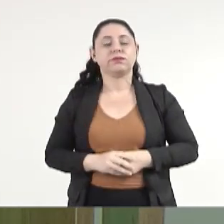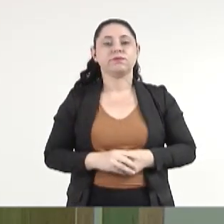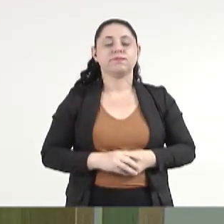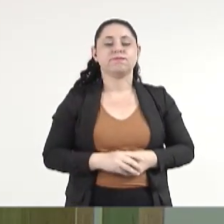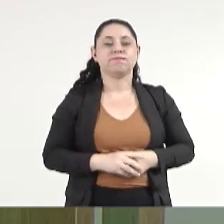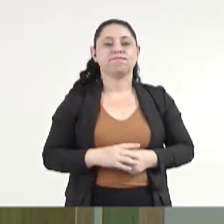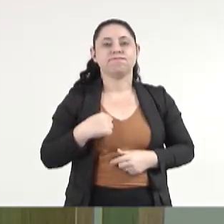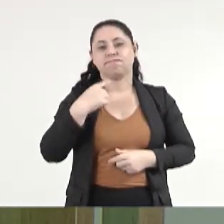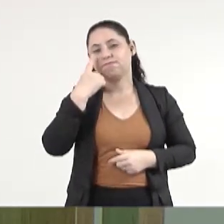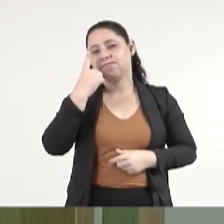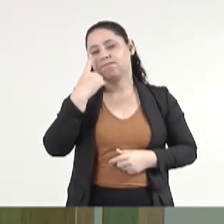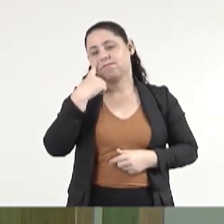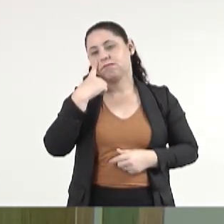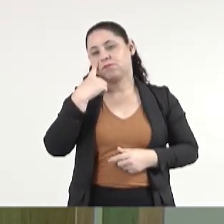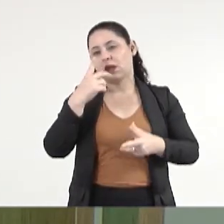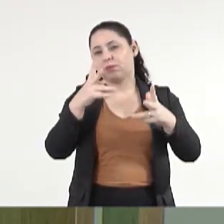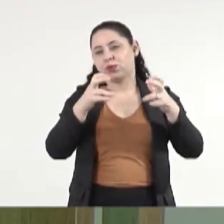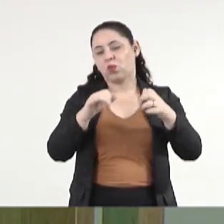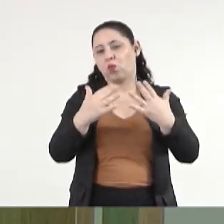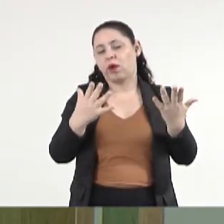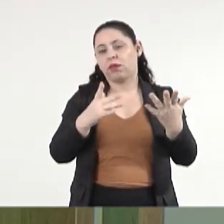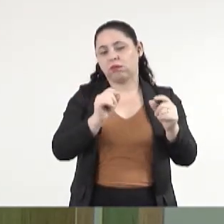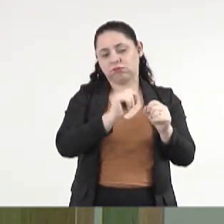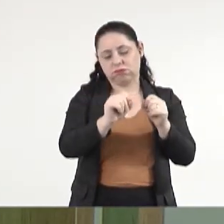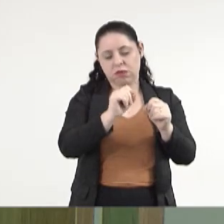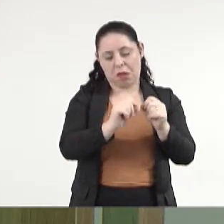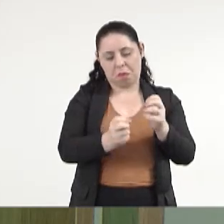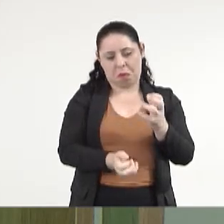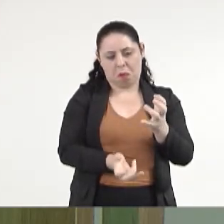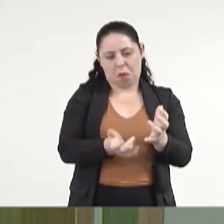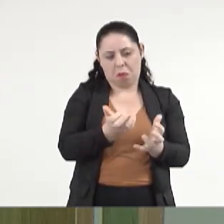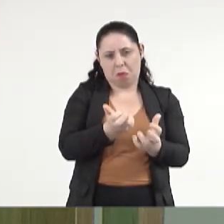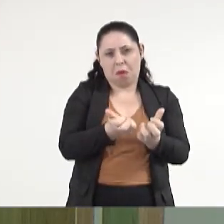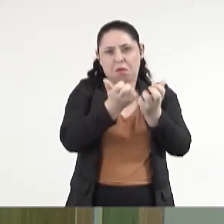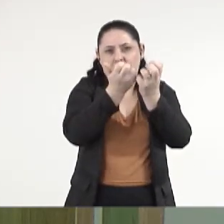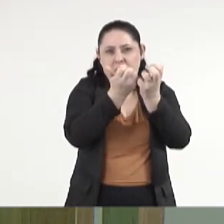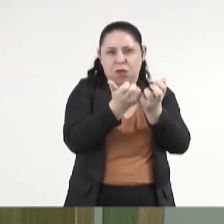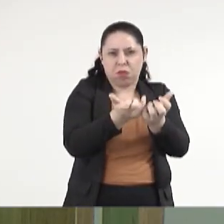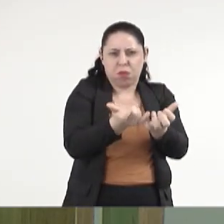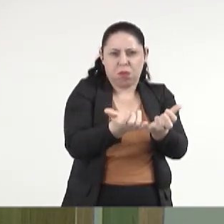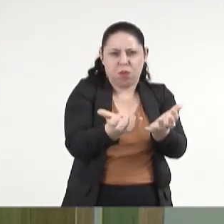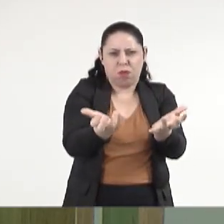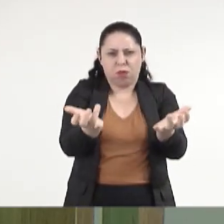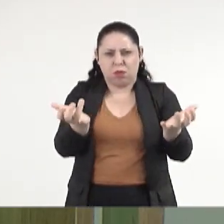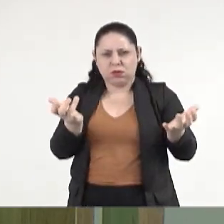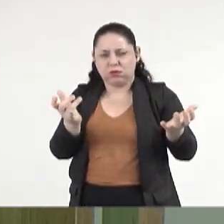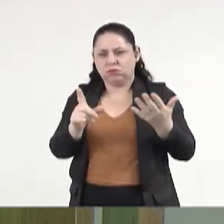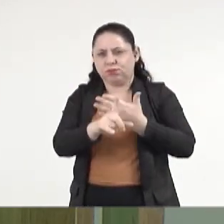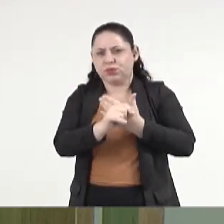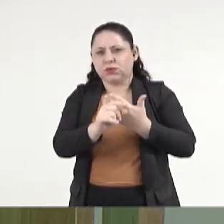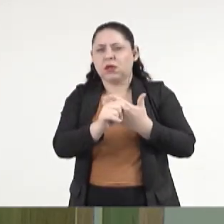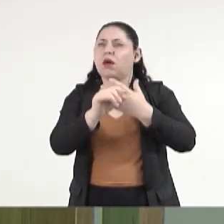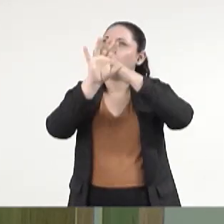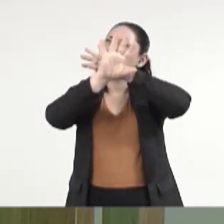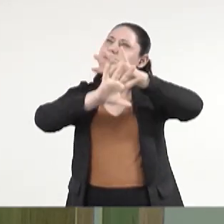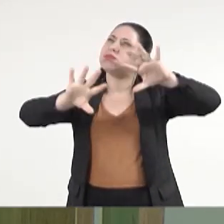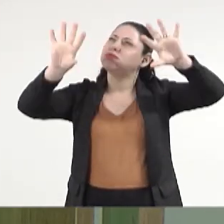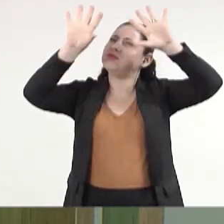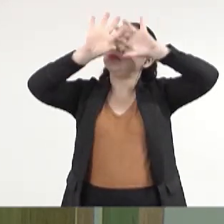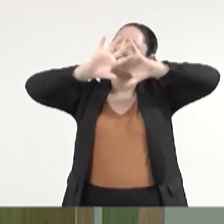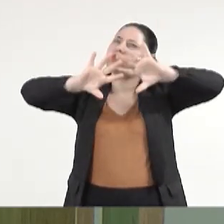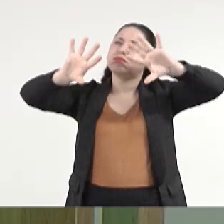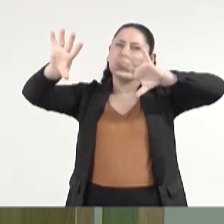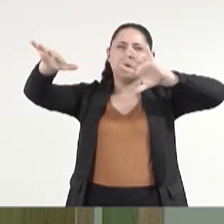Nós percebemos nesse ano, quando o fogo começou a queimar parte do Pantanal, que a fumaça chegou até